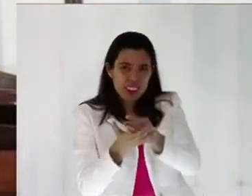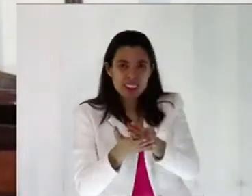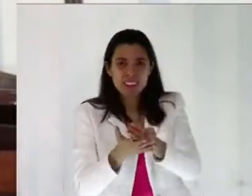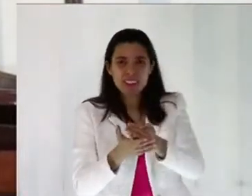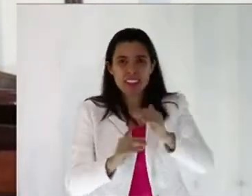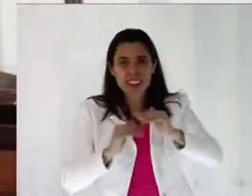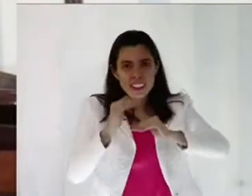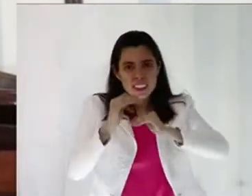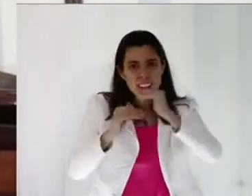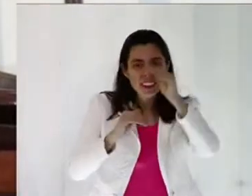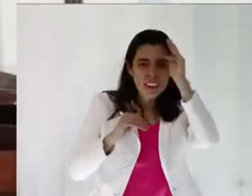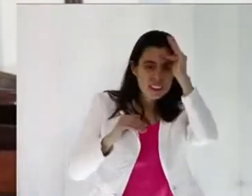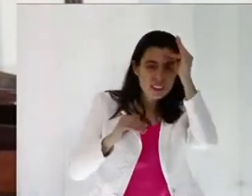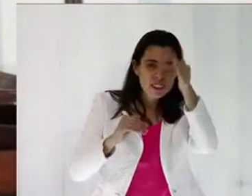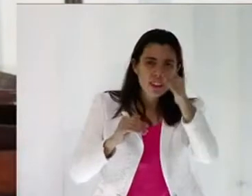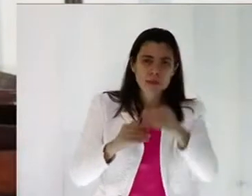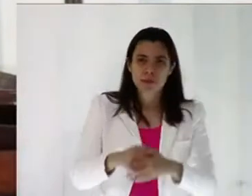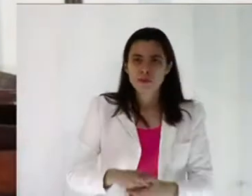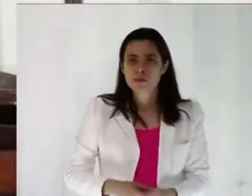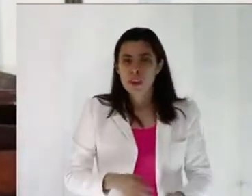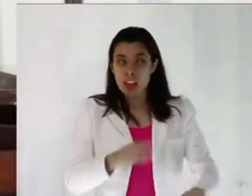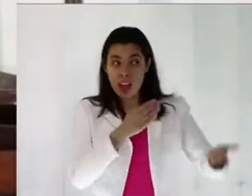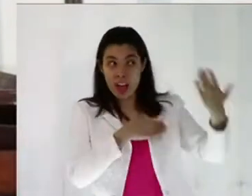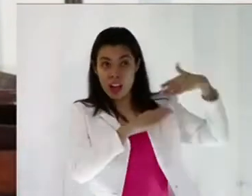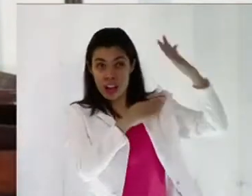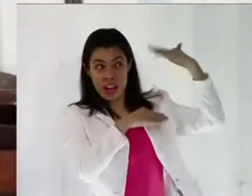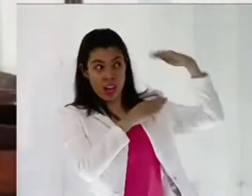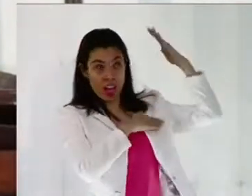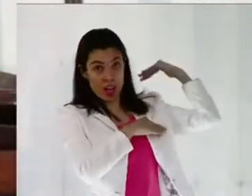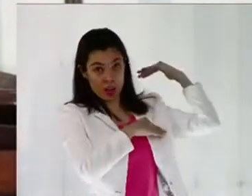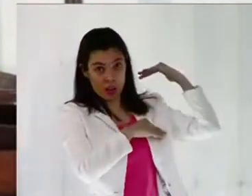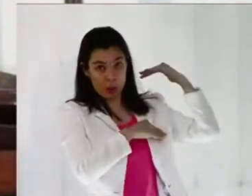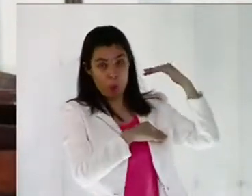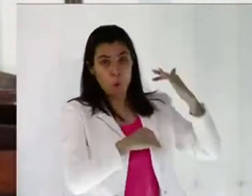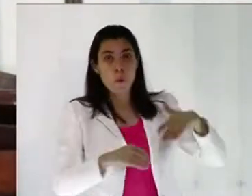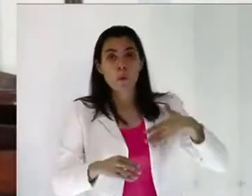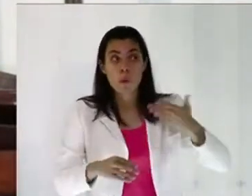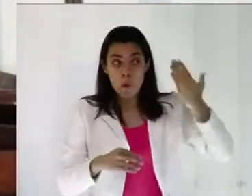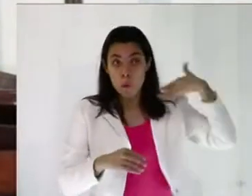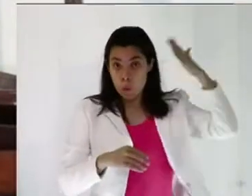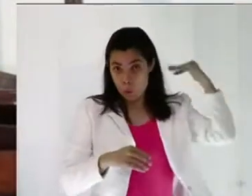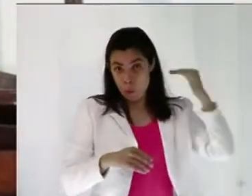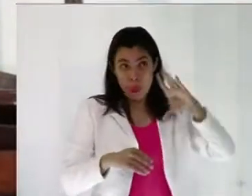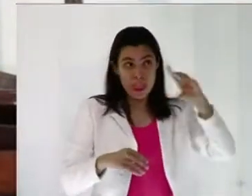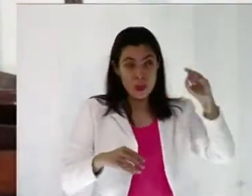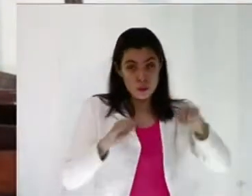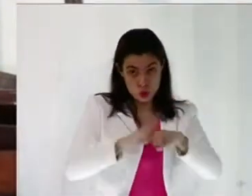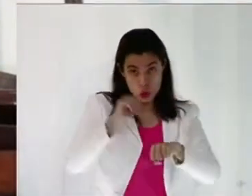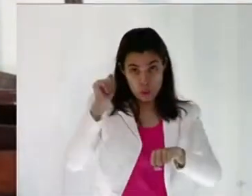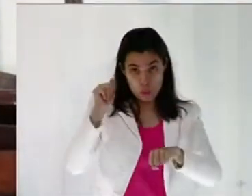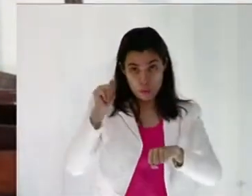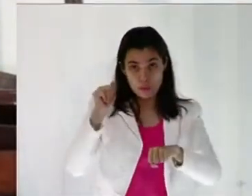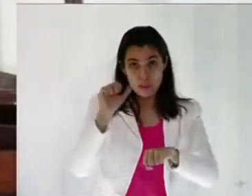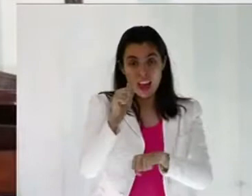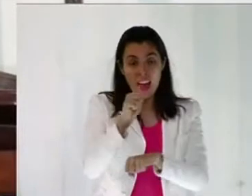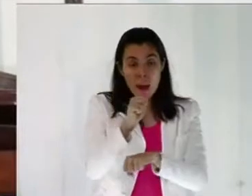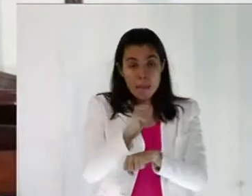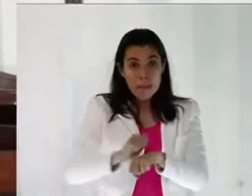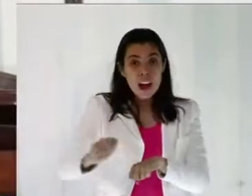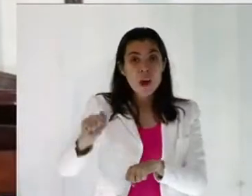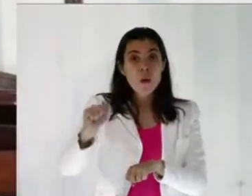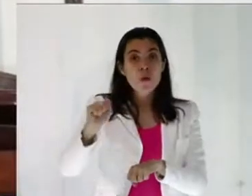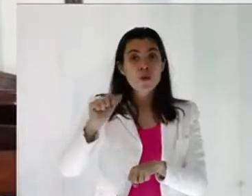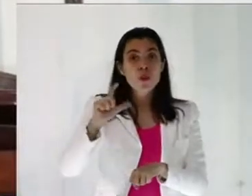que ainda se chamava Abrão, estava com 75 anos de idade. E ali o Senhor já lhe